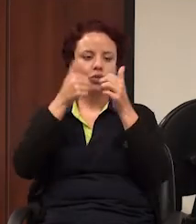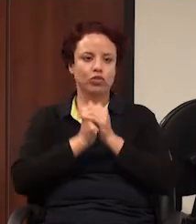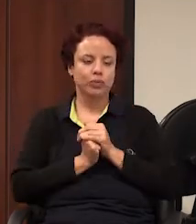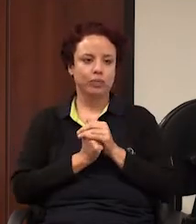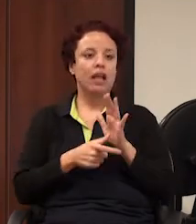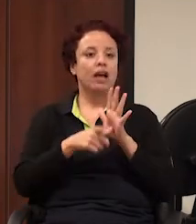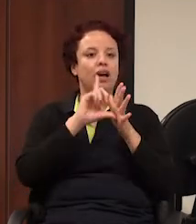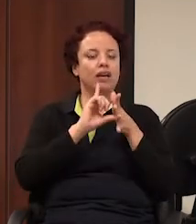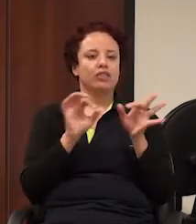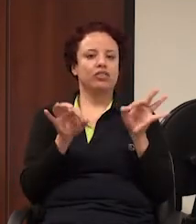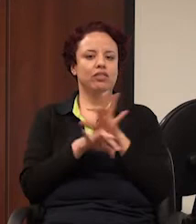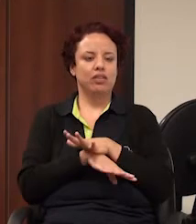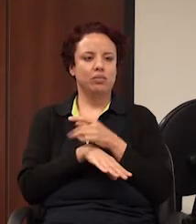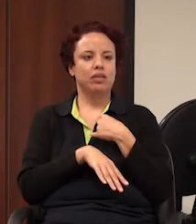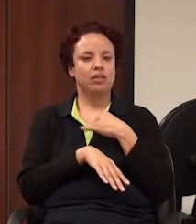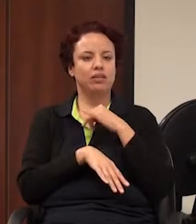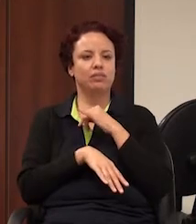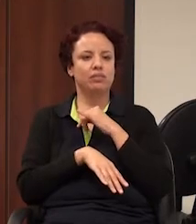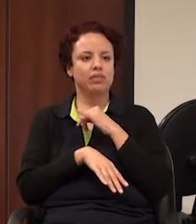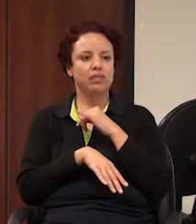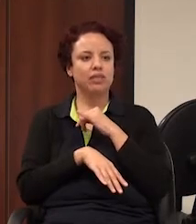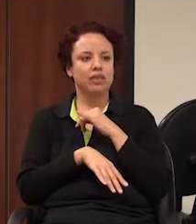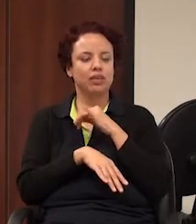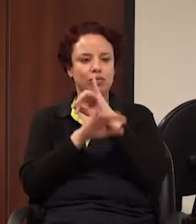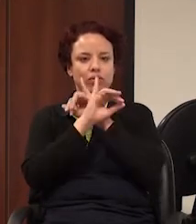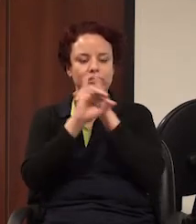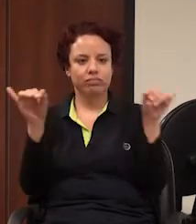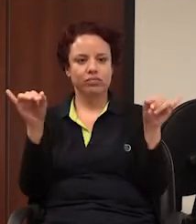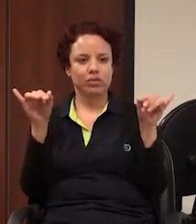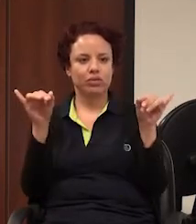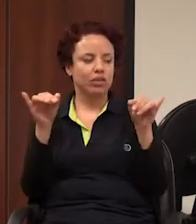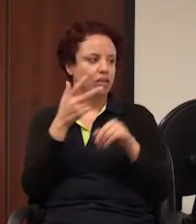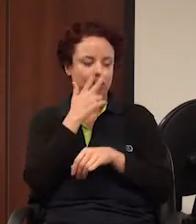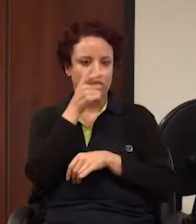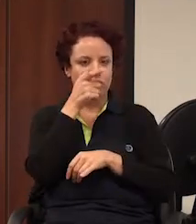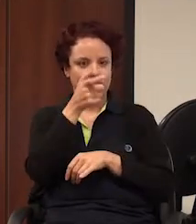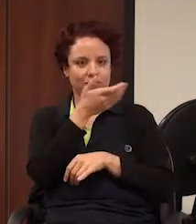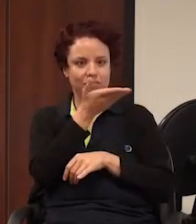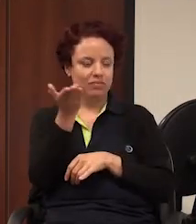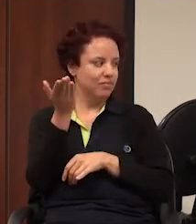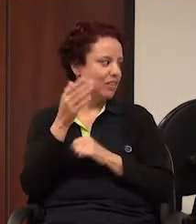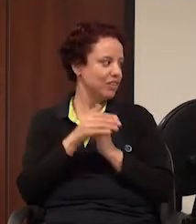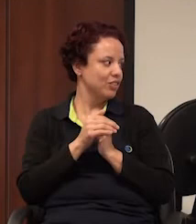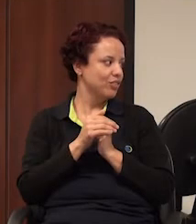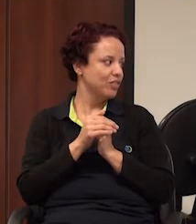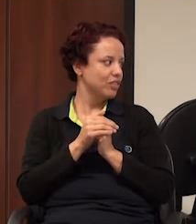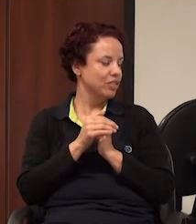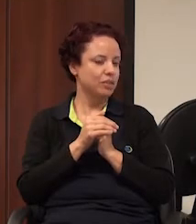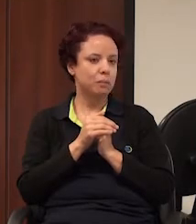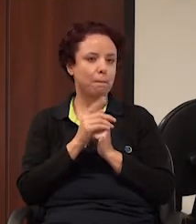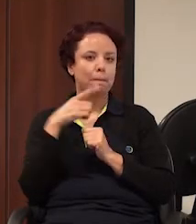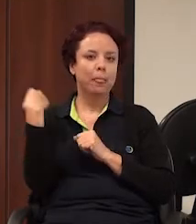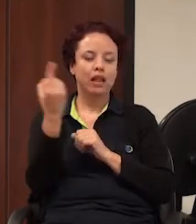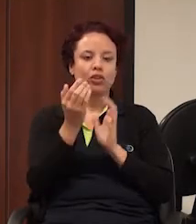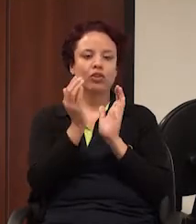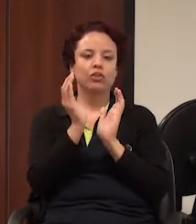de terminar, eu vou passar um recado talvez de interesse, né? Nós lá da PAI